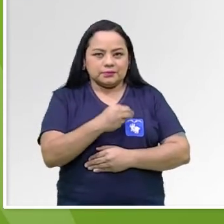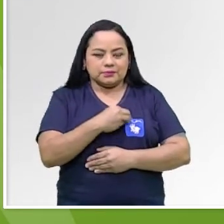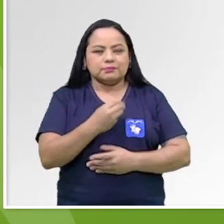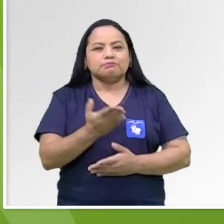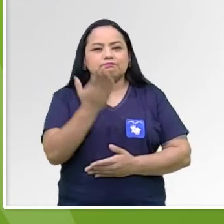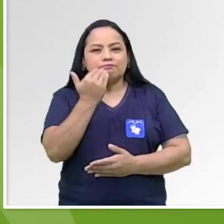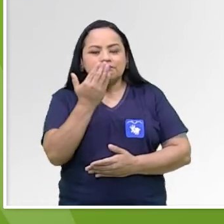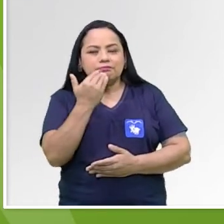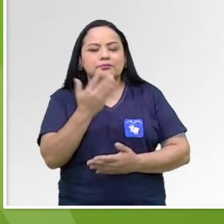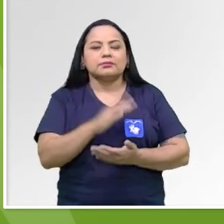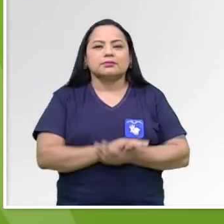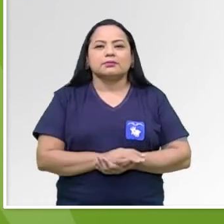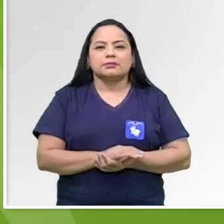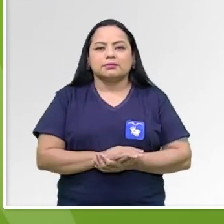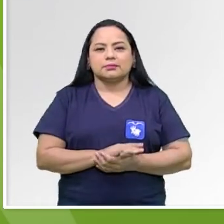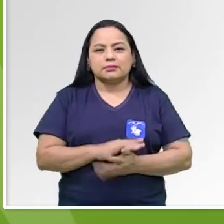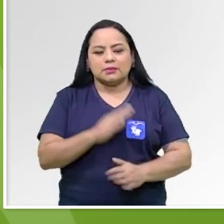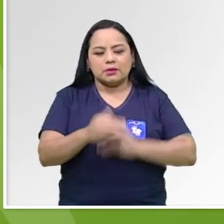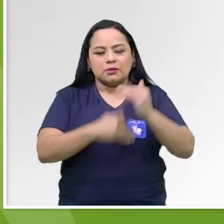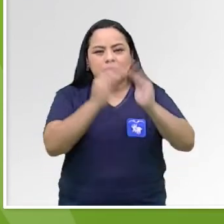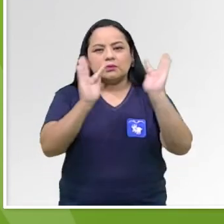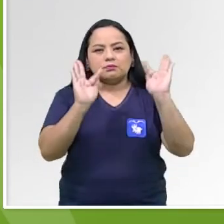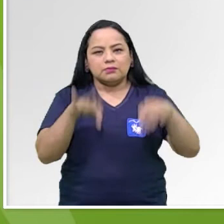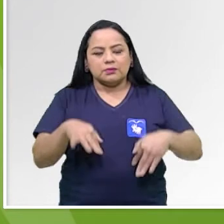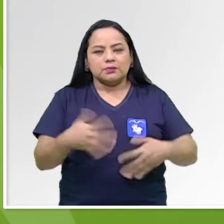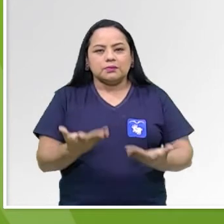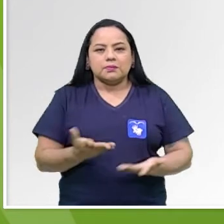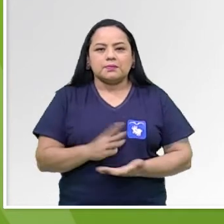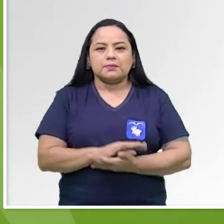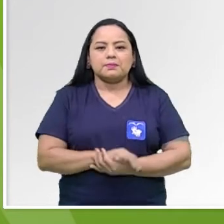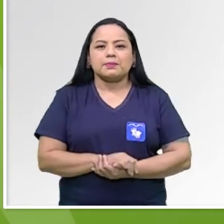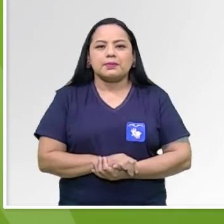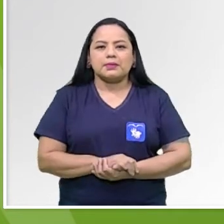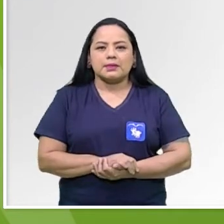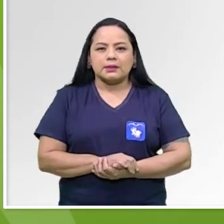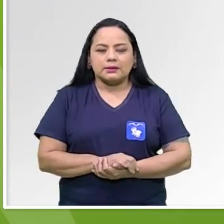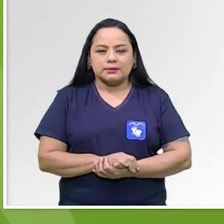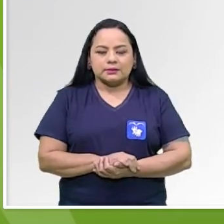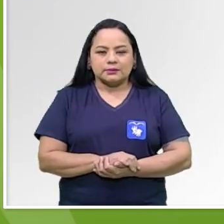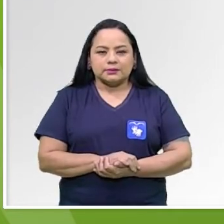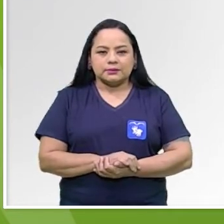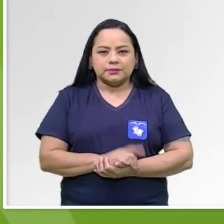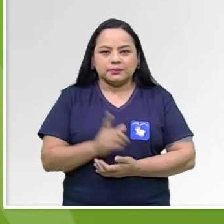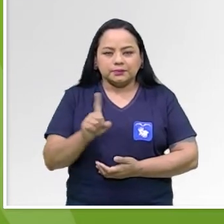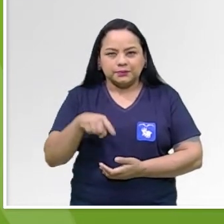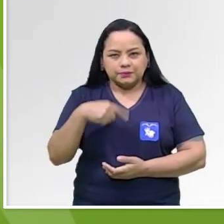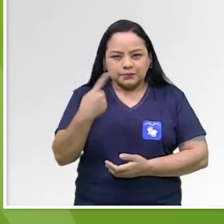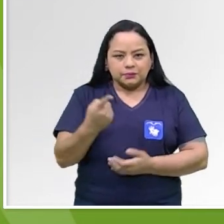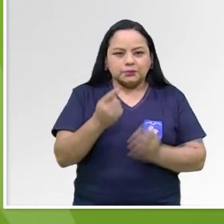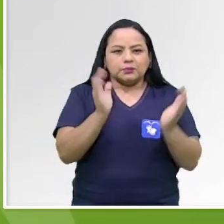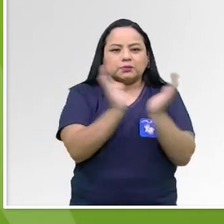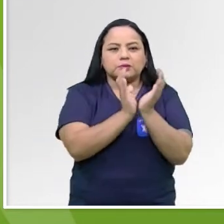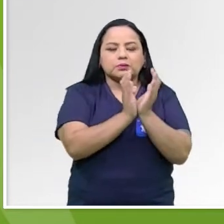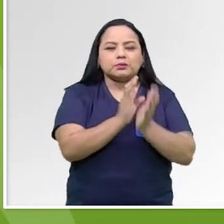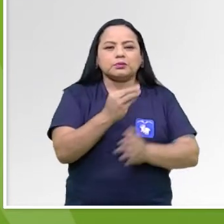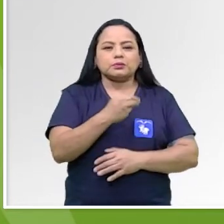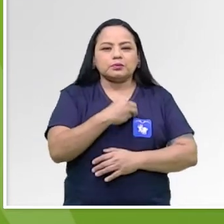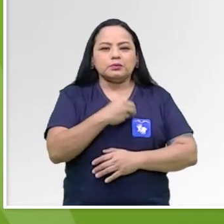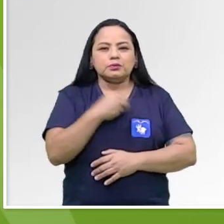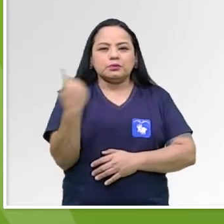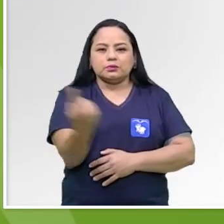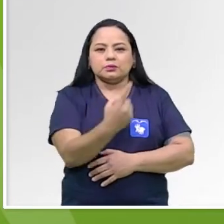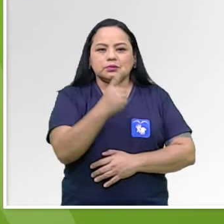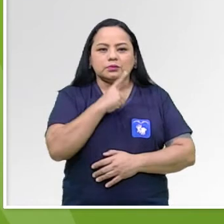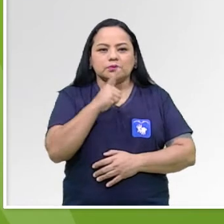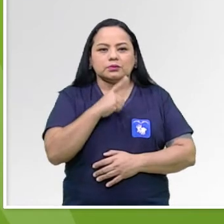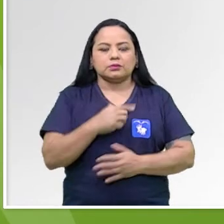alimentar até eles estarem prontos para saírem de lá, ok? O próximo grupo de mamíferos que nós vamos ter são